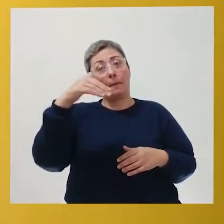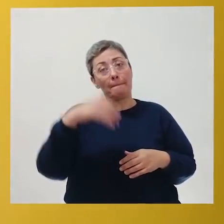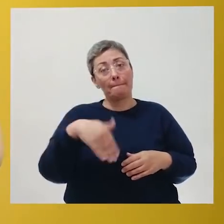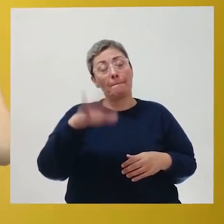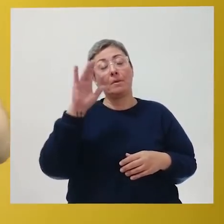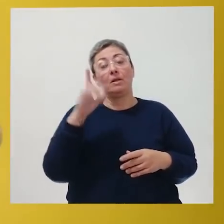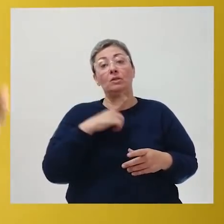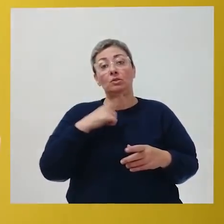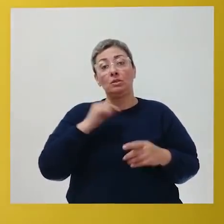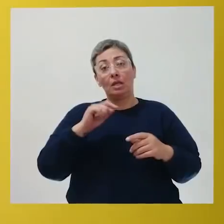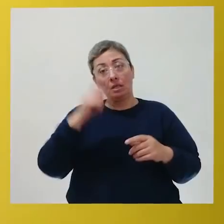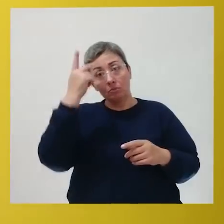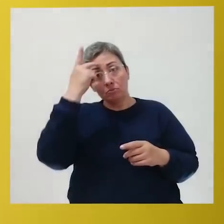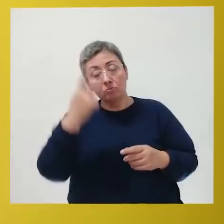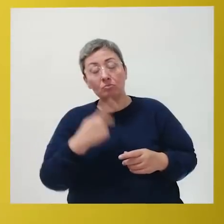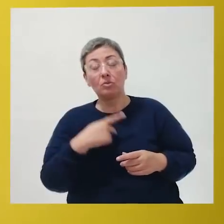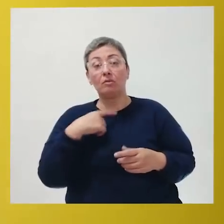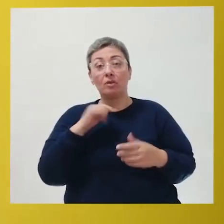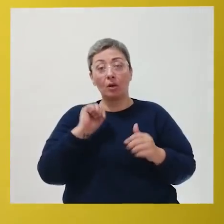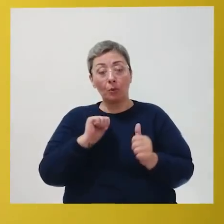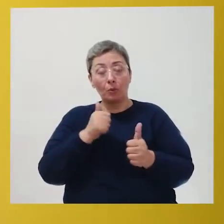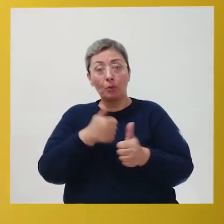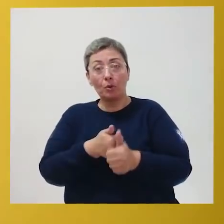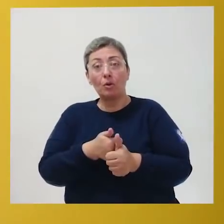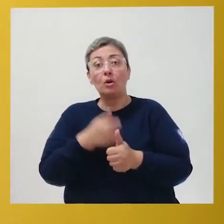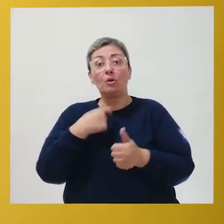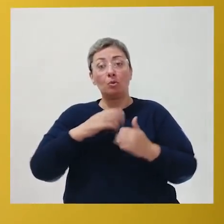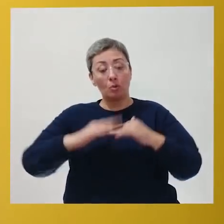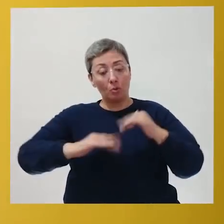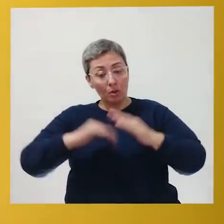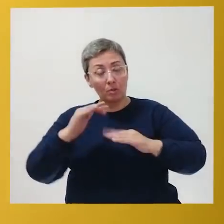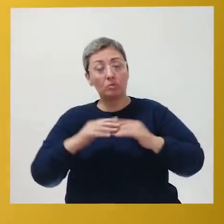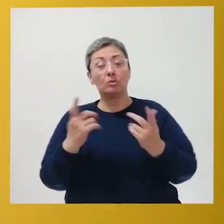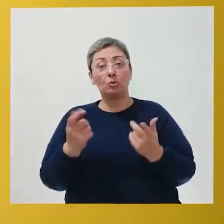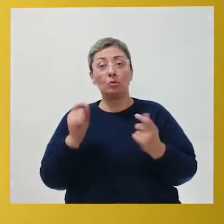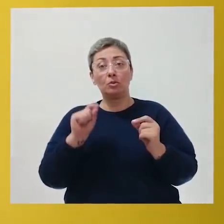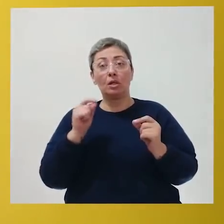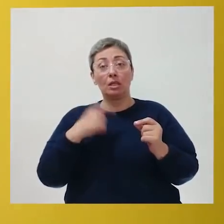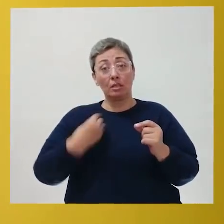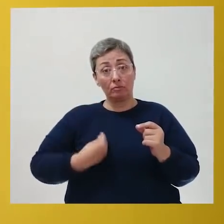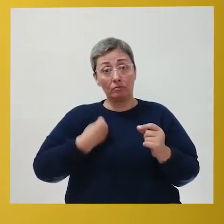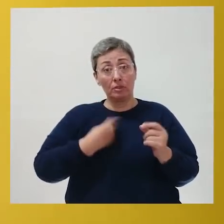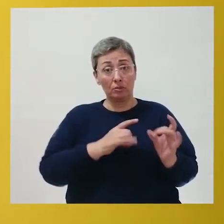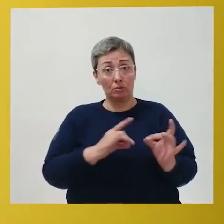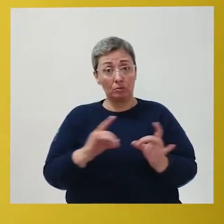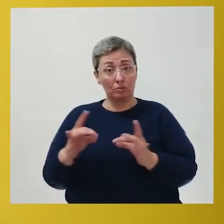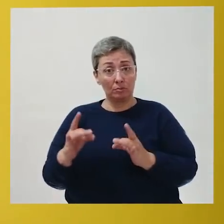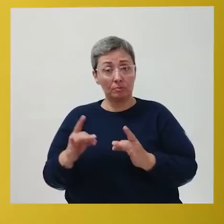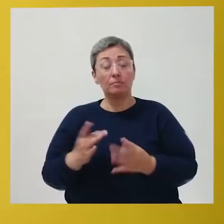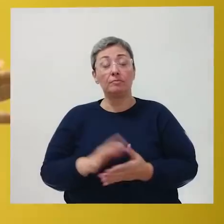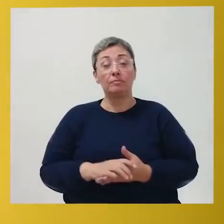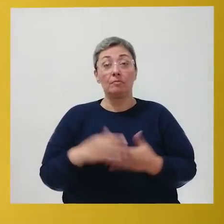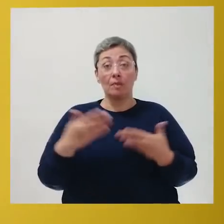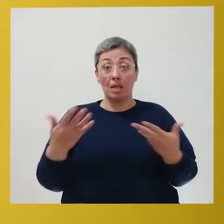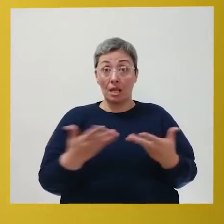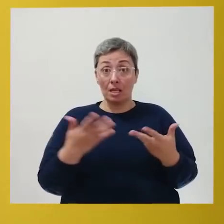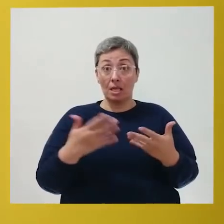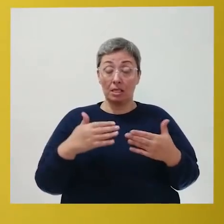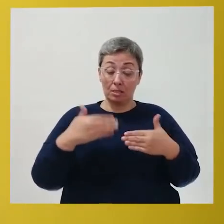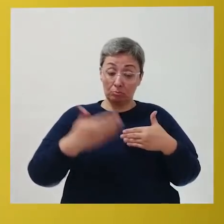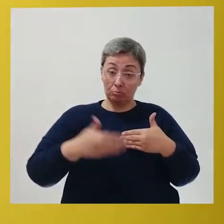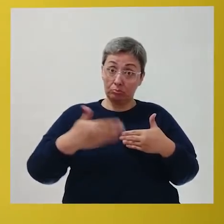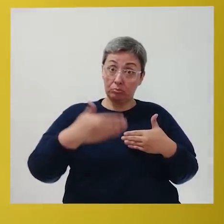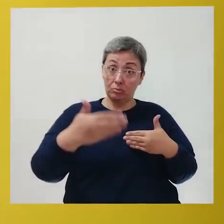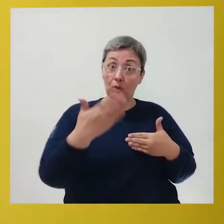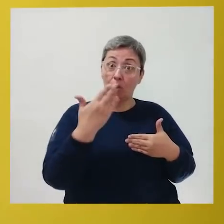vez mais ter autonomia e se aproximar dessa atividade que é de vida diária. E nesse caminho